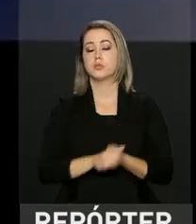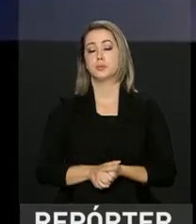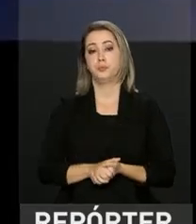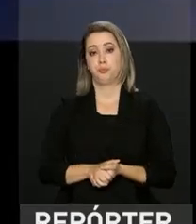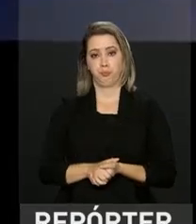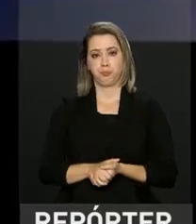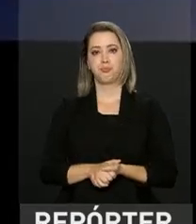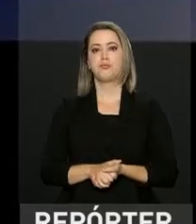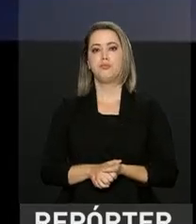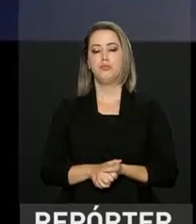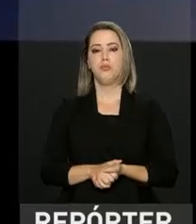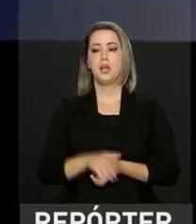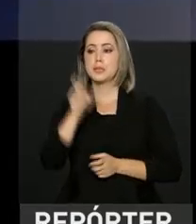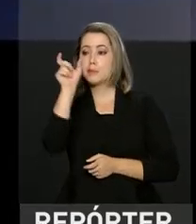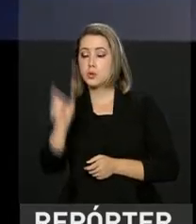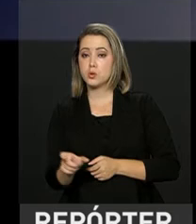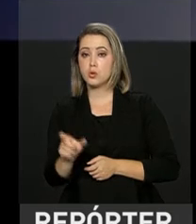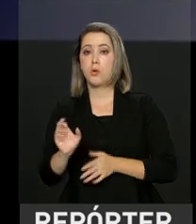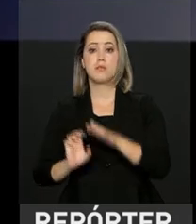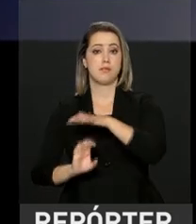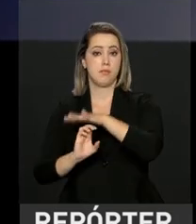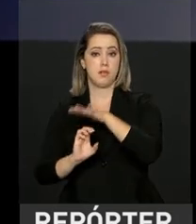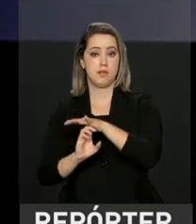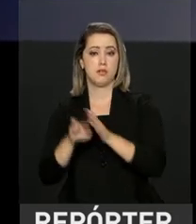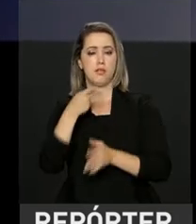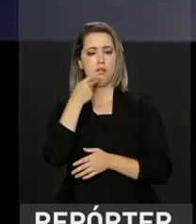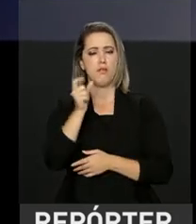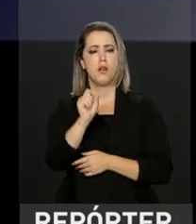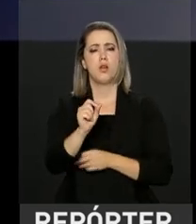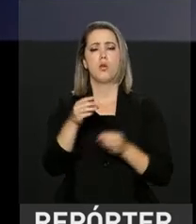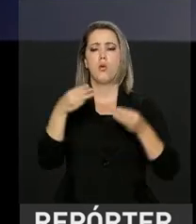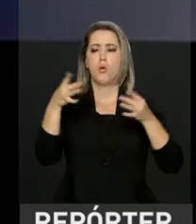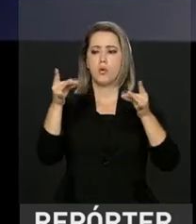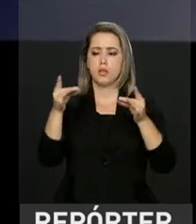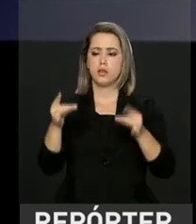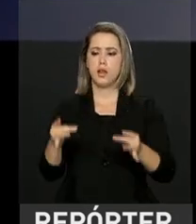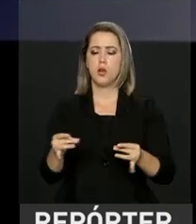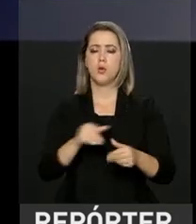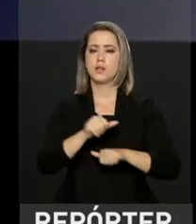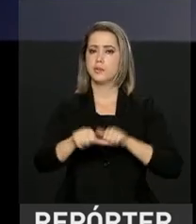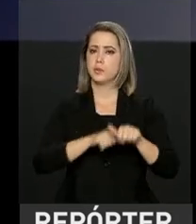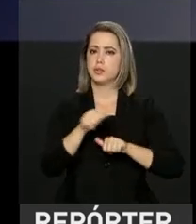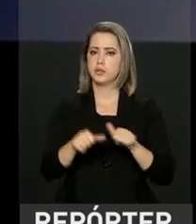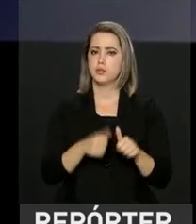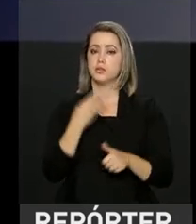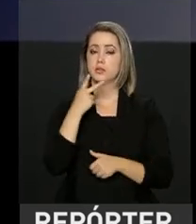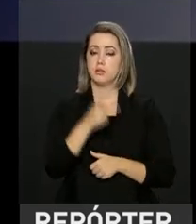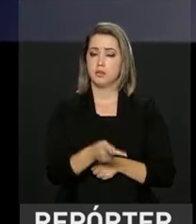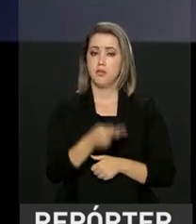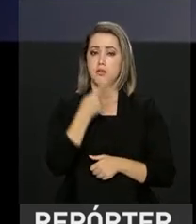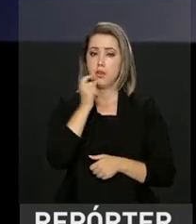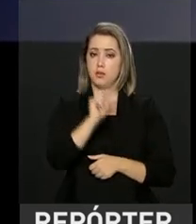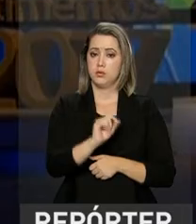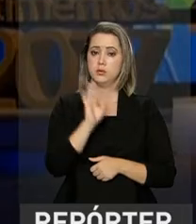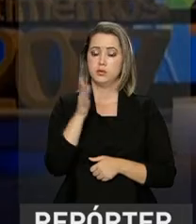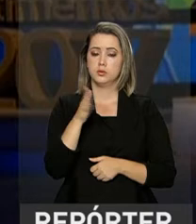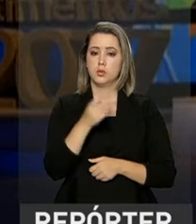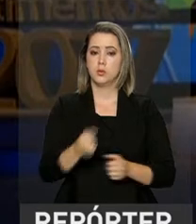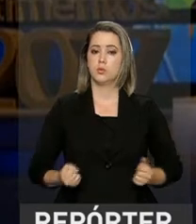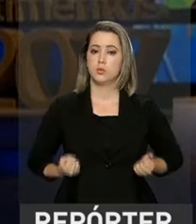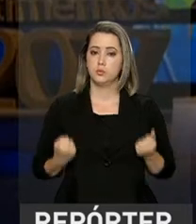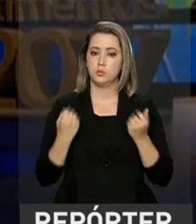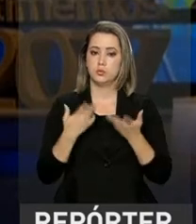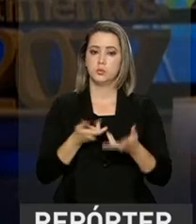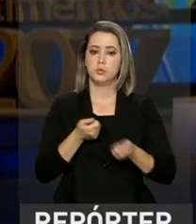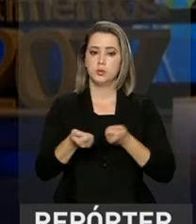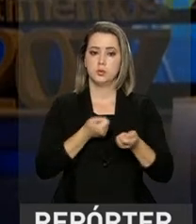investidores o ministro da fazenda detalhou as mudanças no quadro em um ano segundo ele com os gastos sob controle